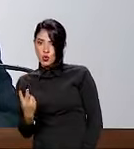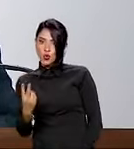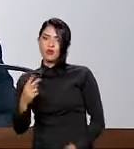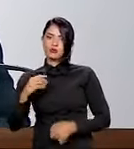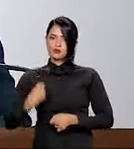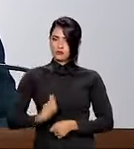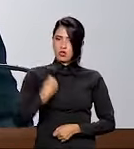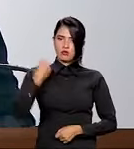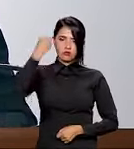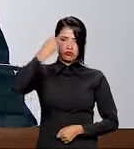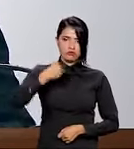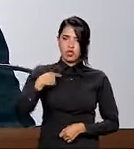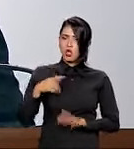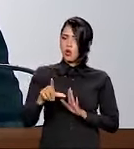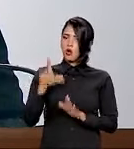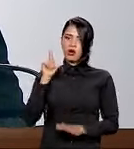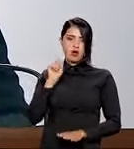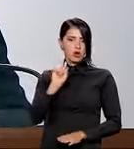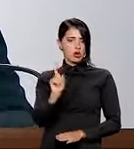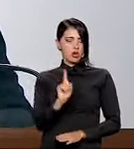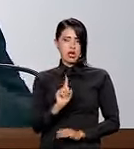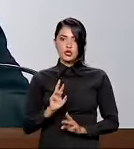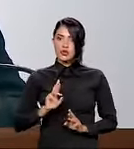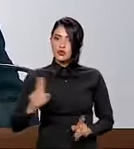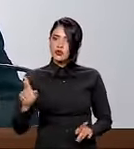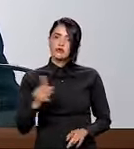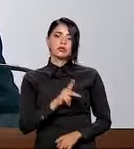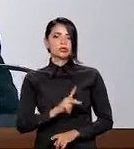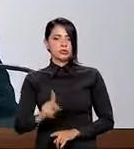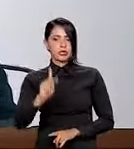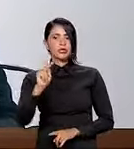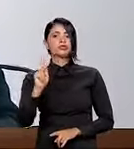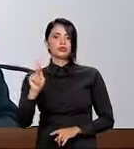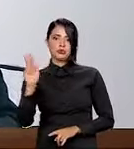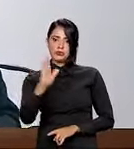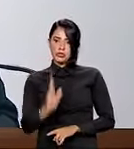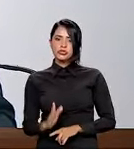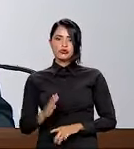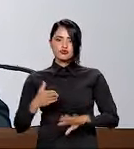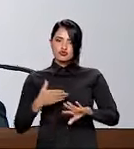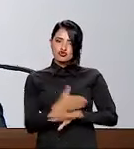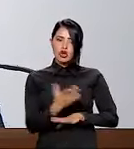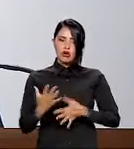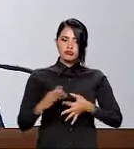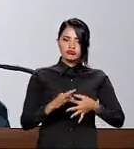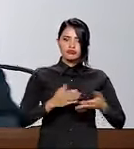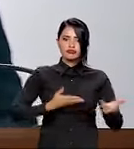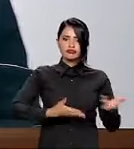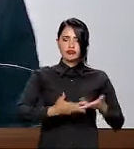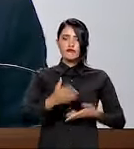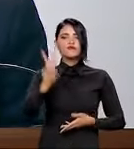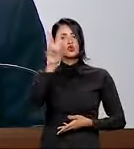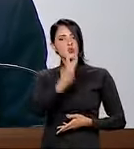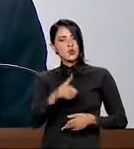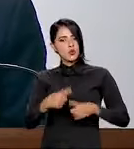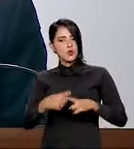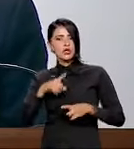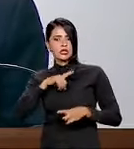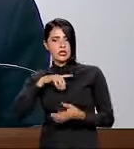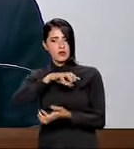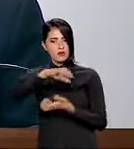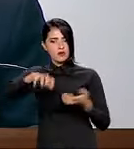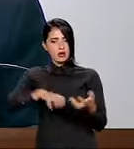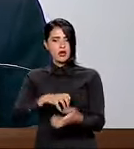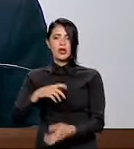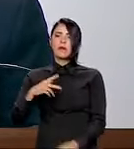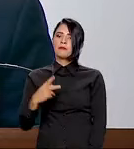era presidente da República ainda, eu já fui envolvido com a Venezuela, porque houve uma greve na